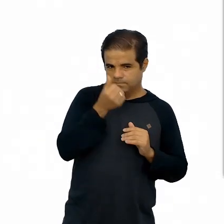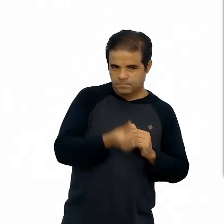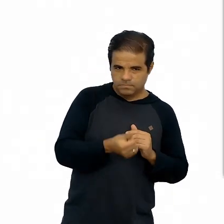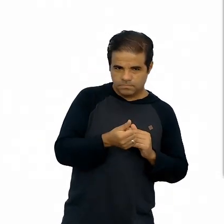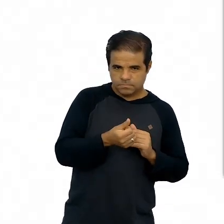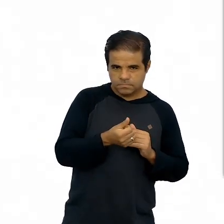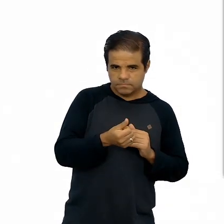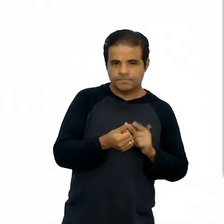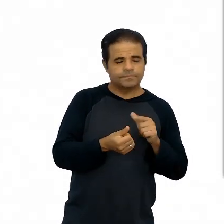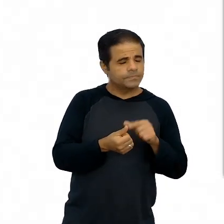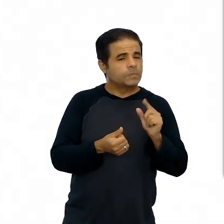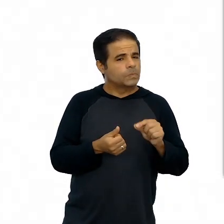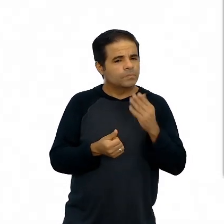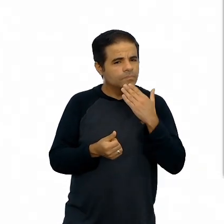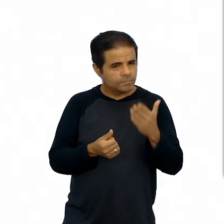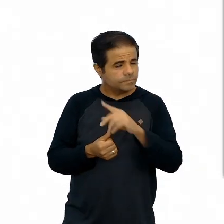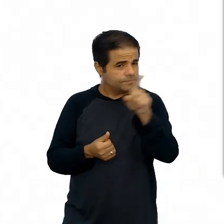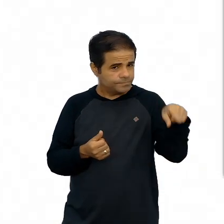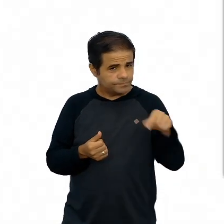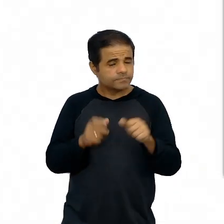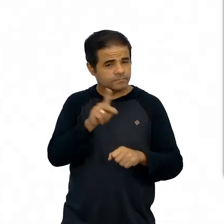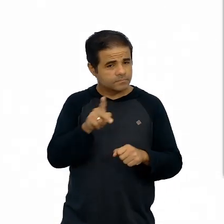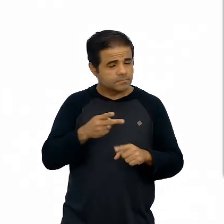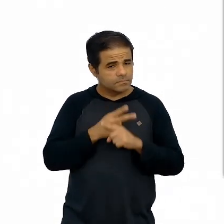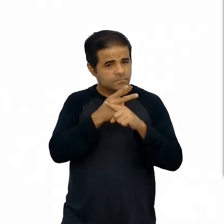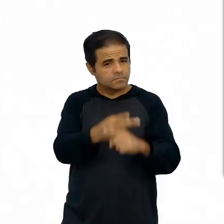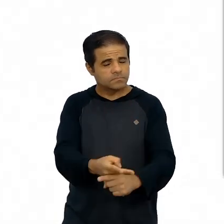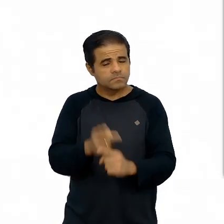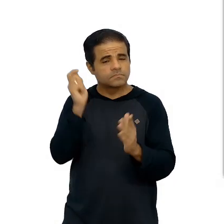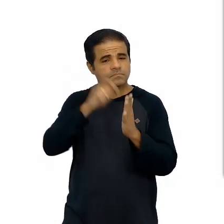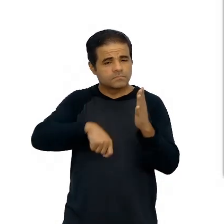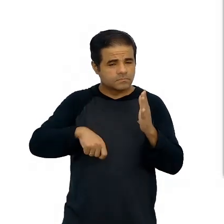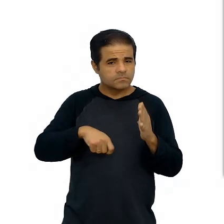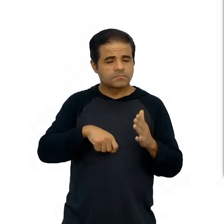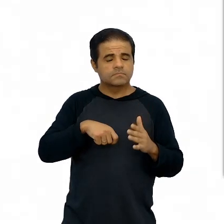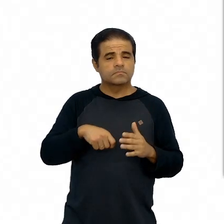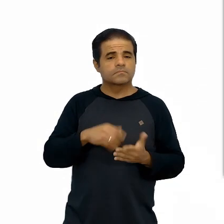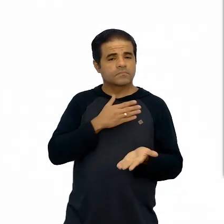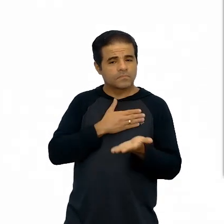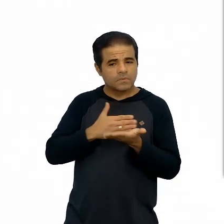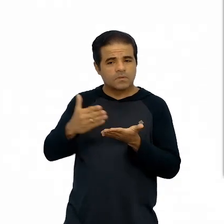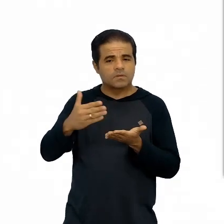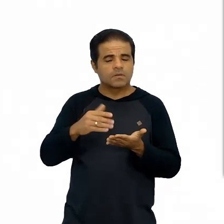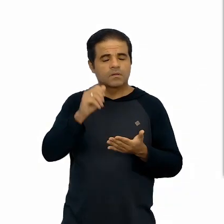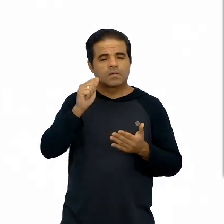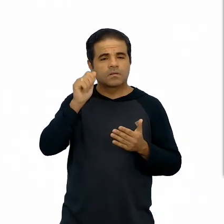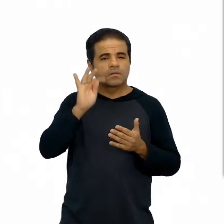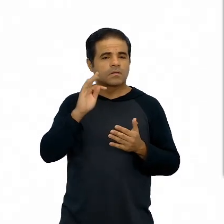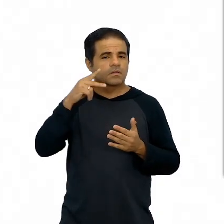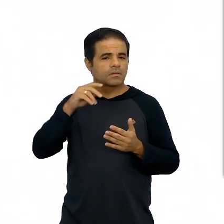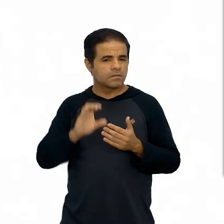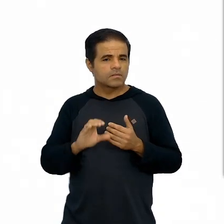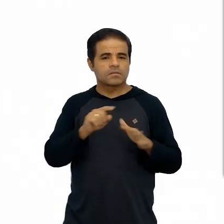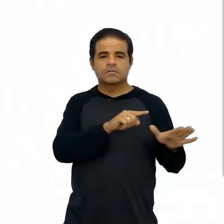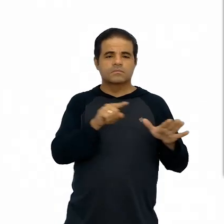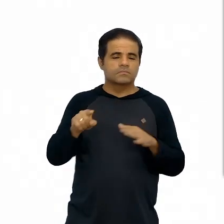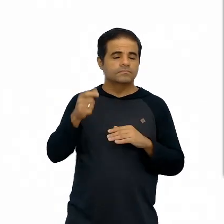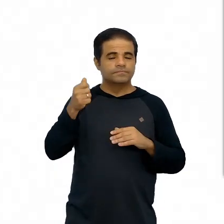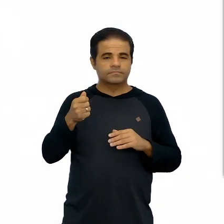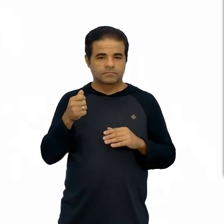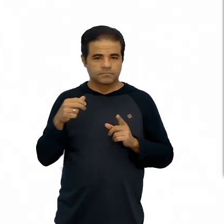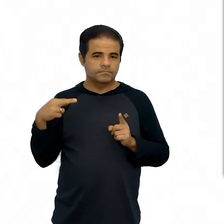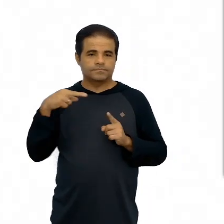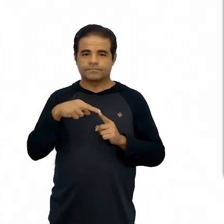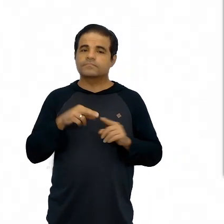então é solicitado a vocês, professores, que busquem os registros iniciados na TPC da semana A, referente